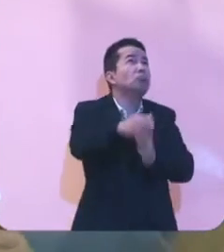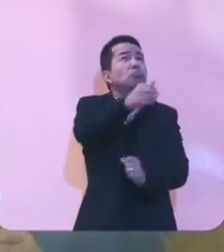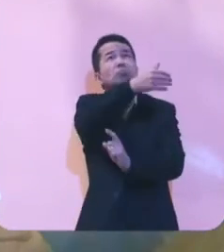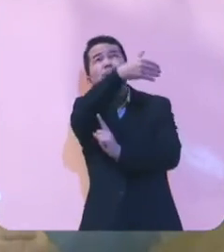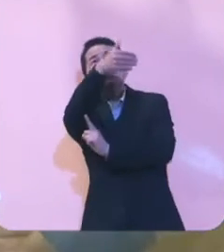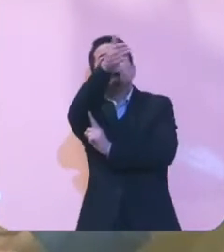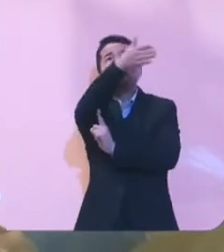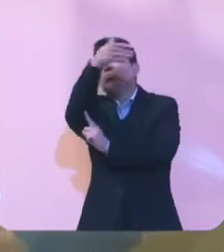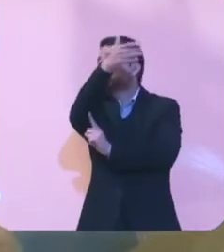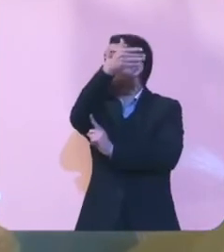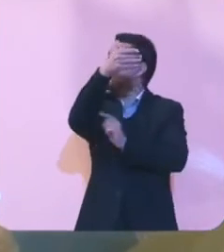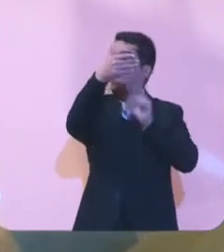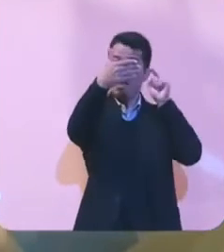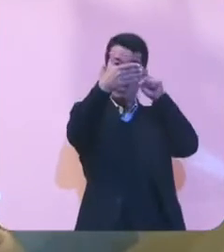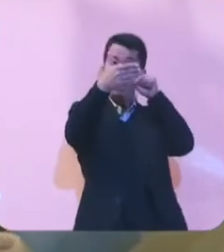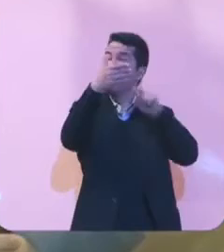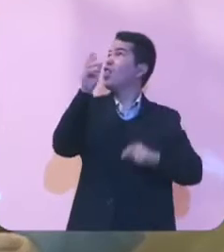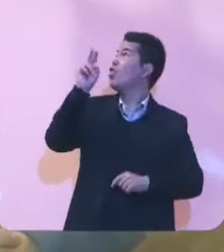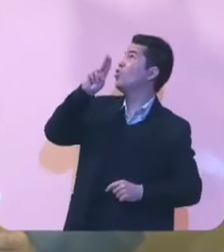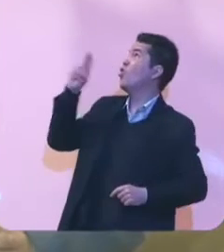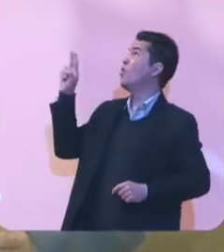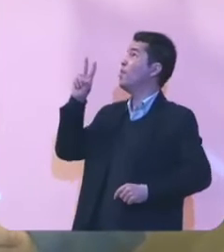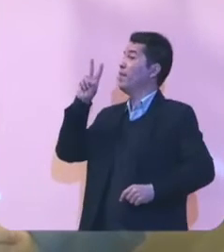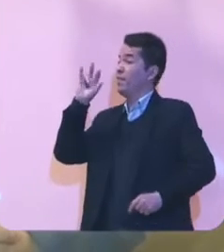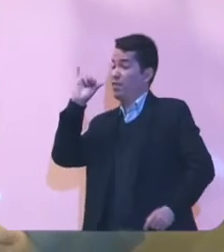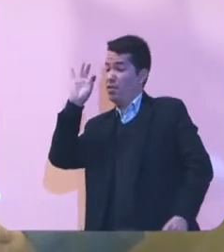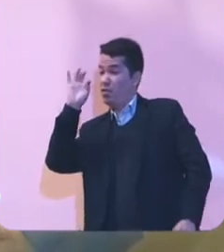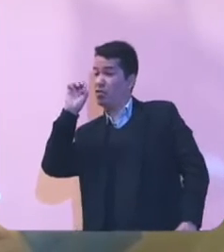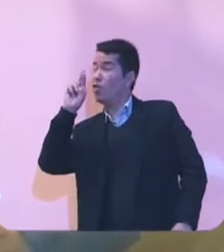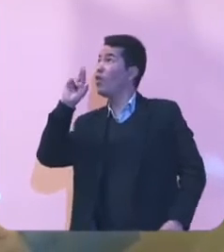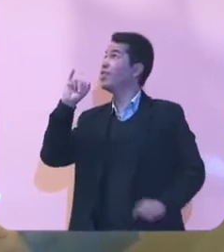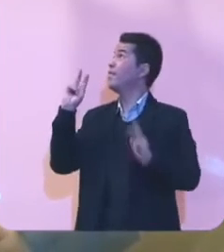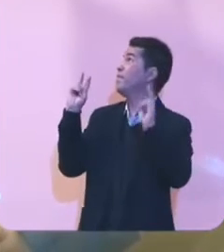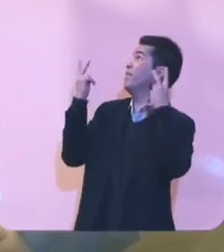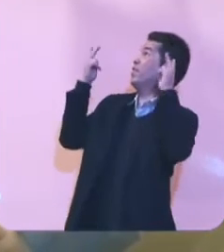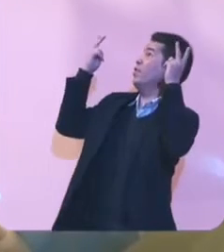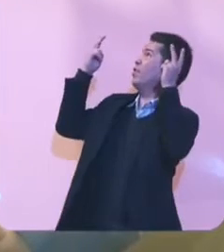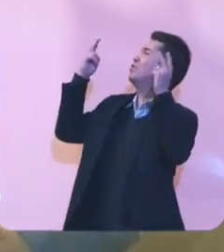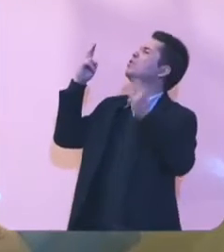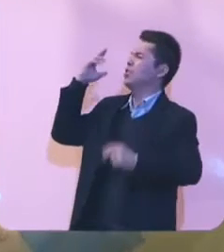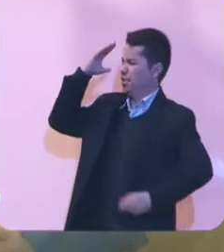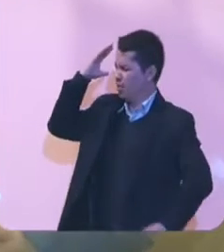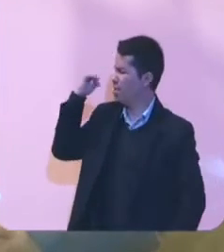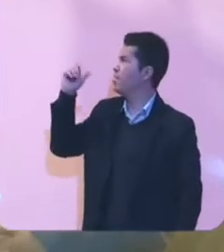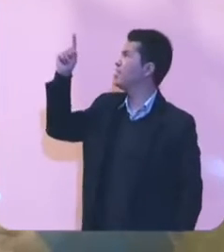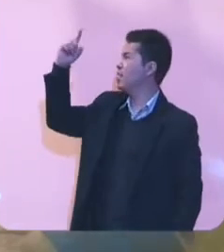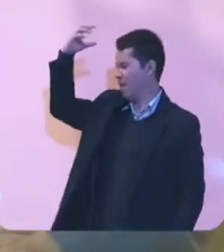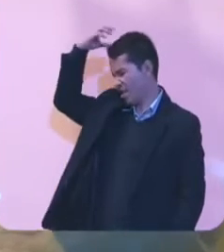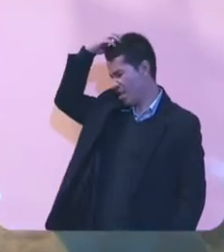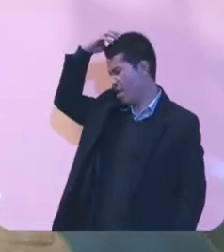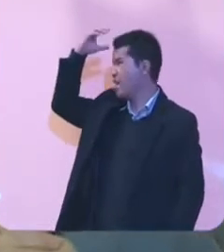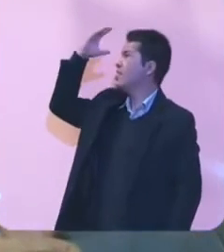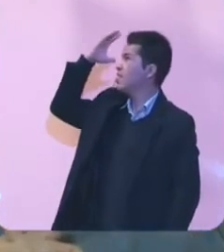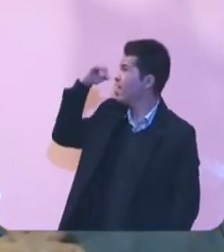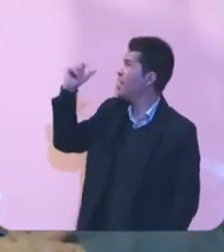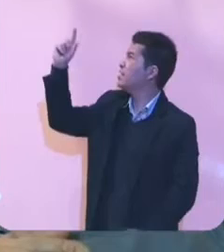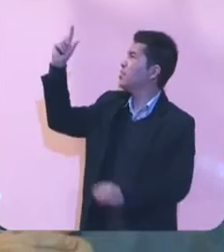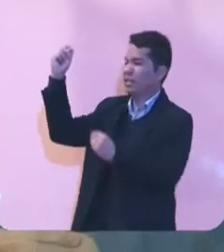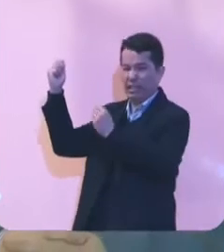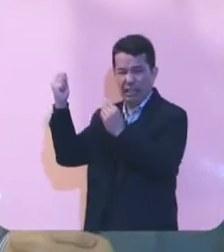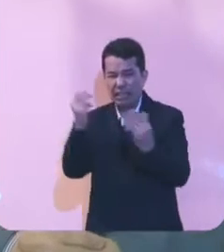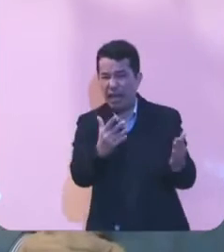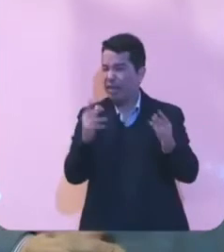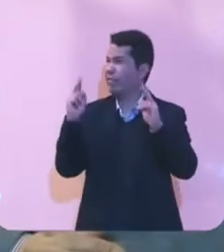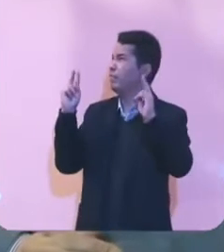Que o Senhor atenda todos os seus pedidos, ó Rei. Agora sei que o Senhor dá a vitória ao Rei que ele